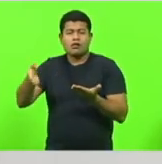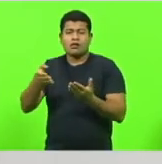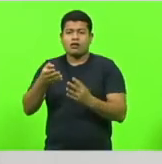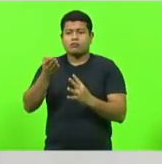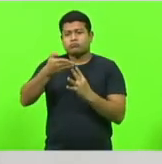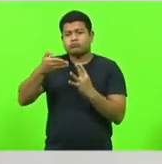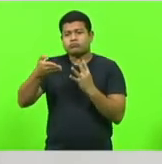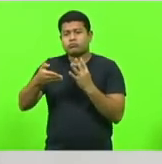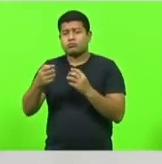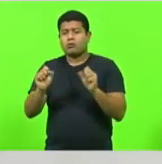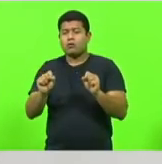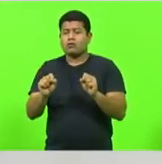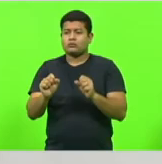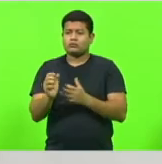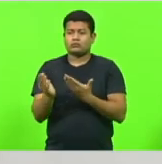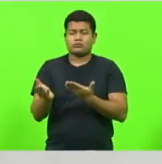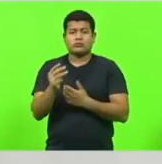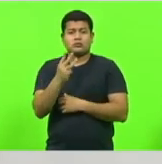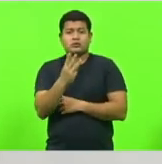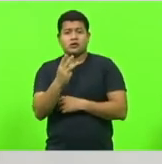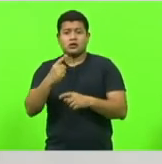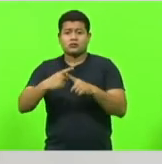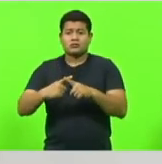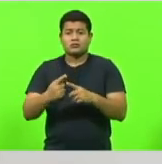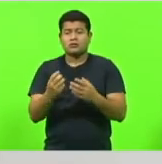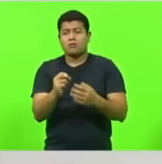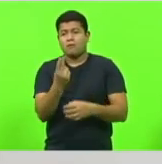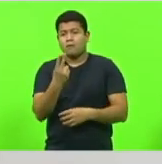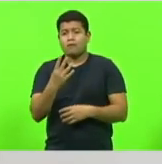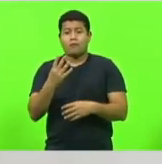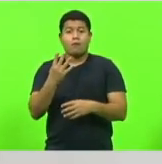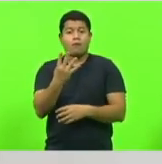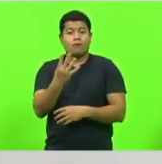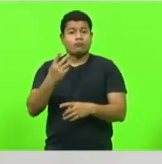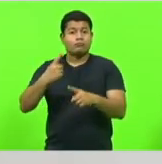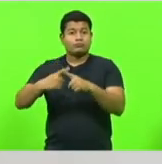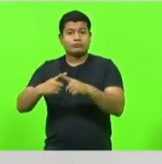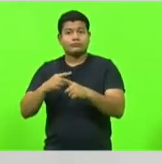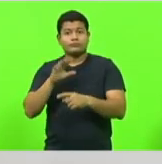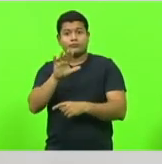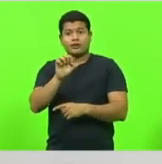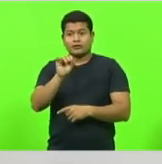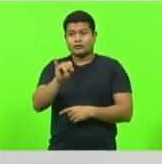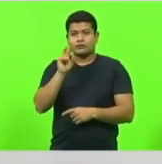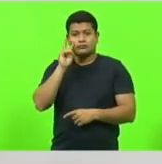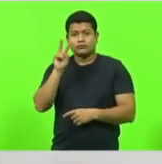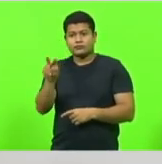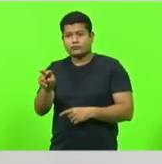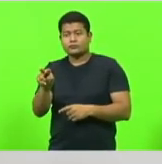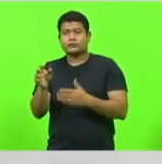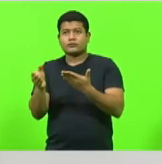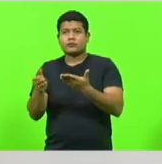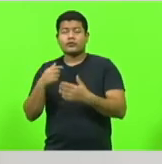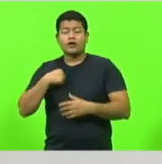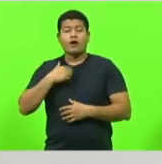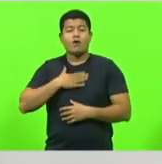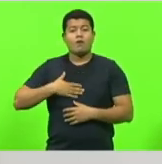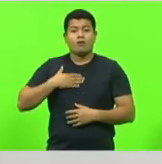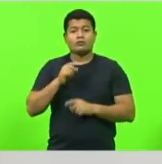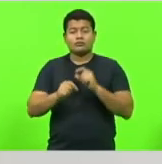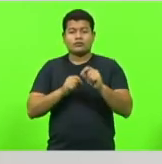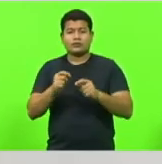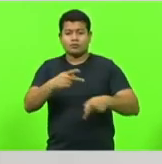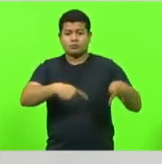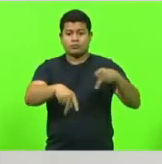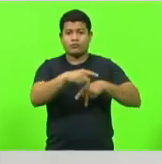ponto alguma coisa. Mas se você olhar lá dentro, lá, aí você, eu gosto de dizer uma coisa, o povo padece por